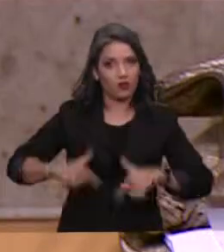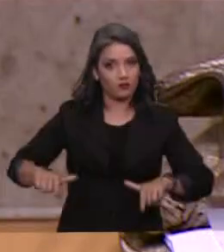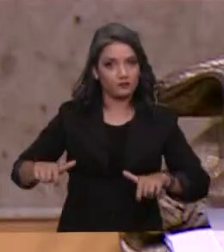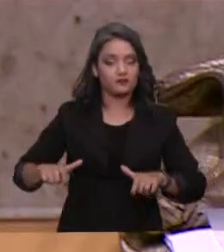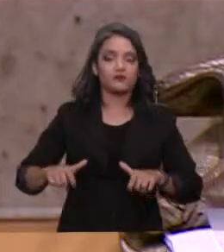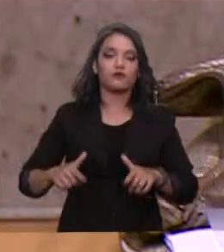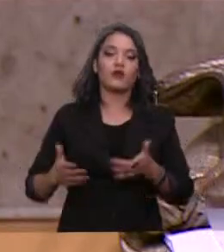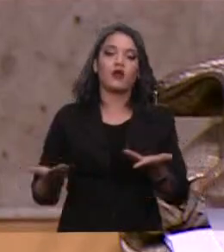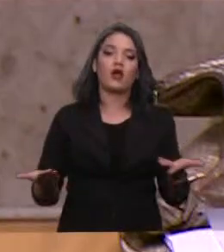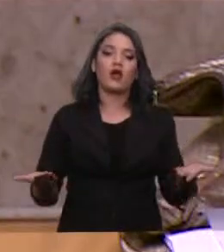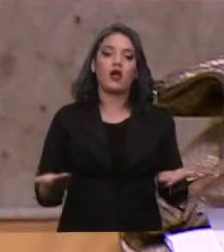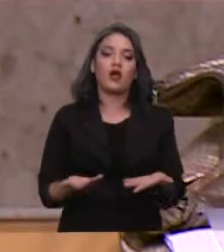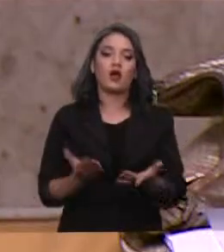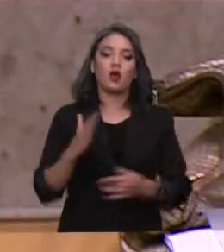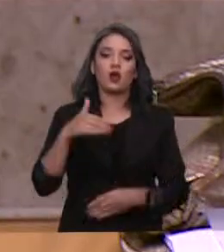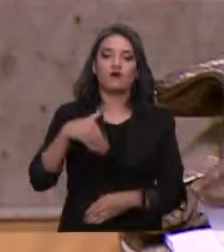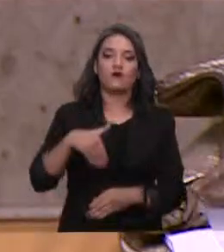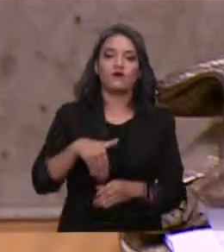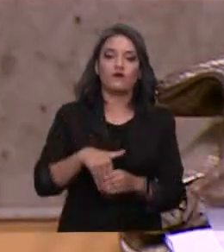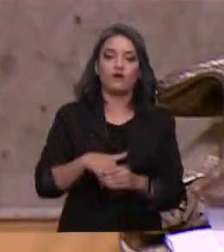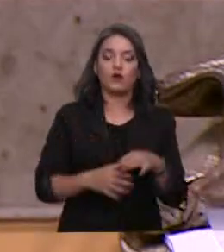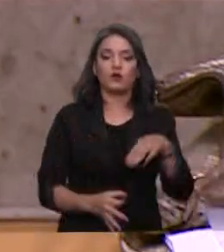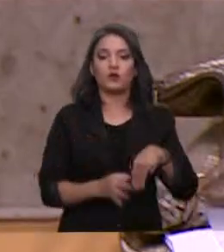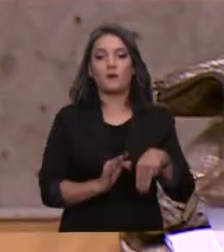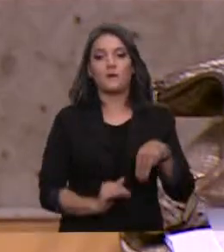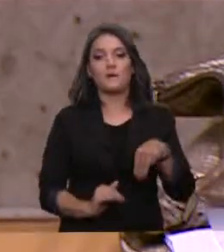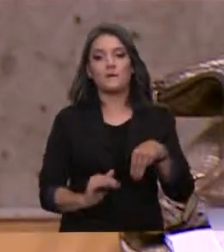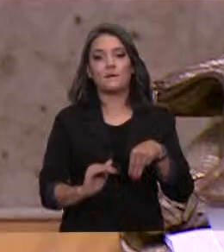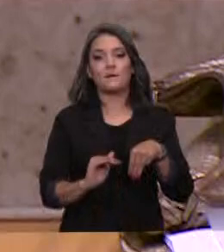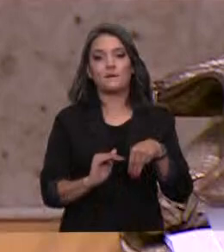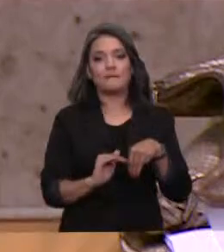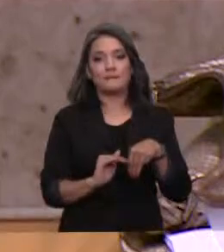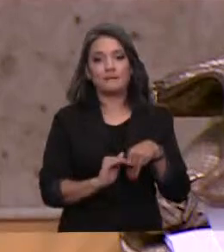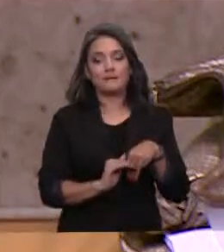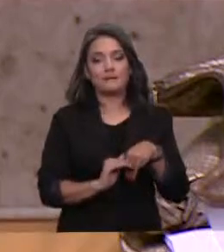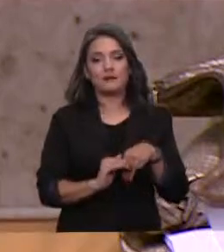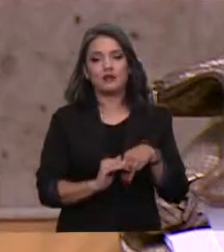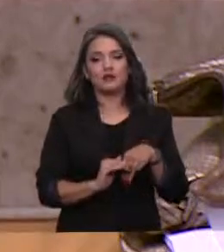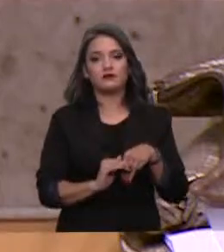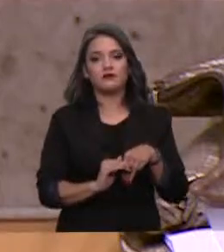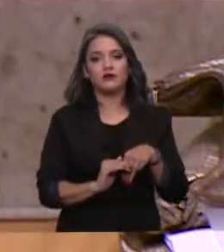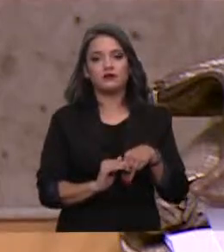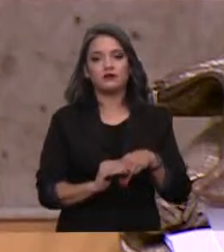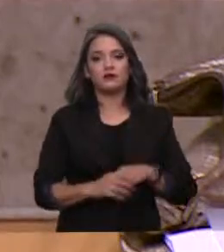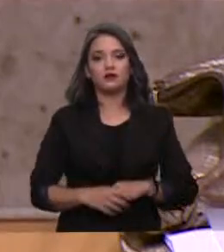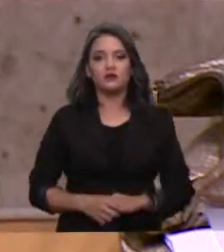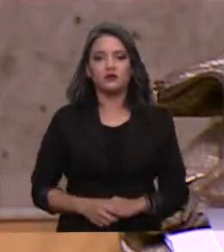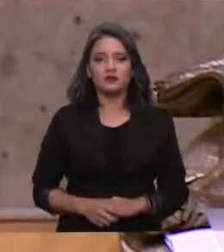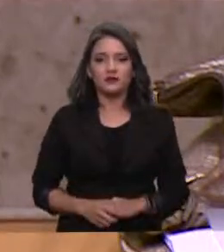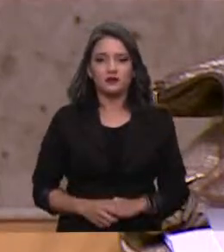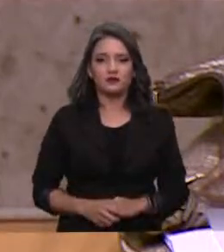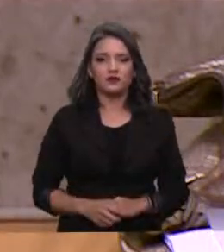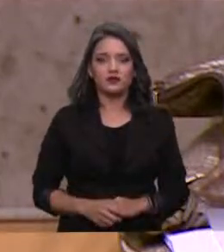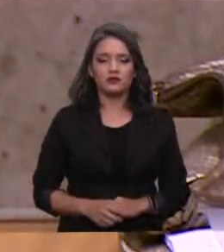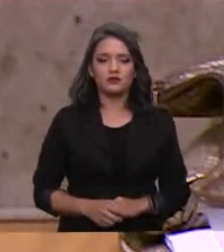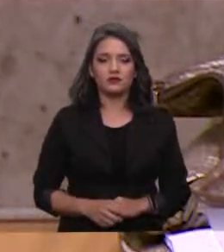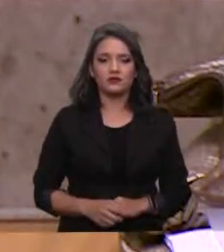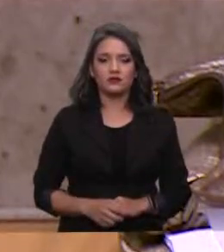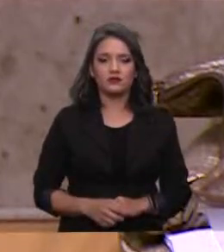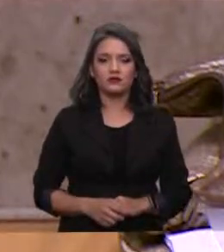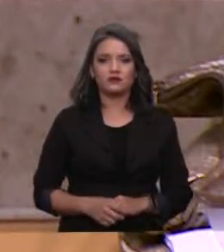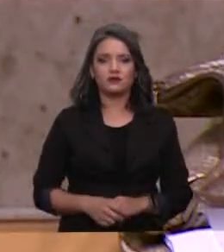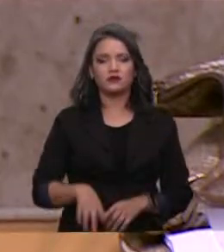Passo a colher o voto do ministro André. Senhora Presidente, Vossa Excelência me permite,